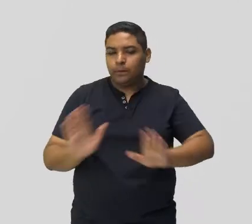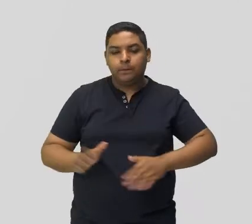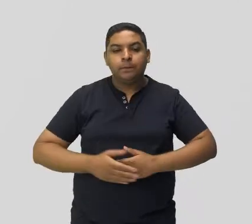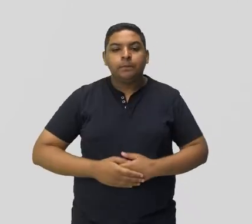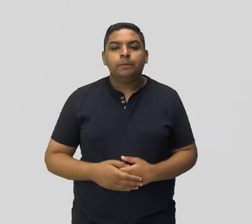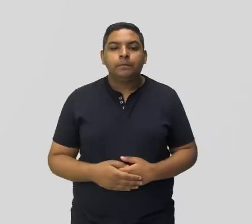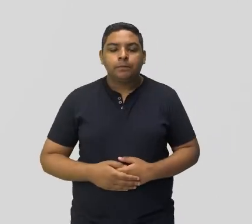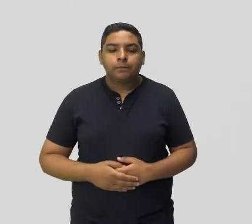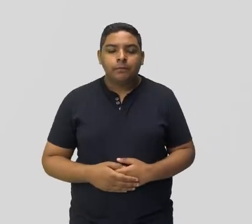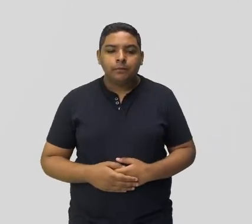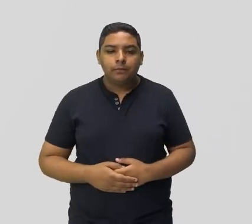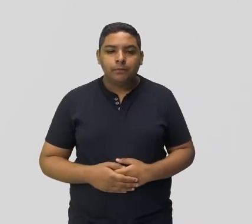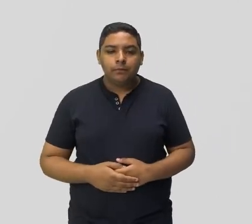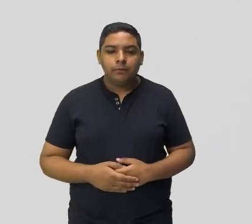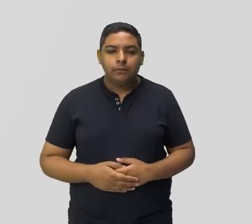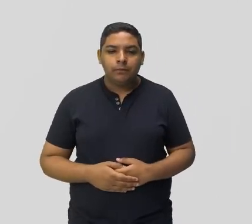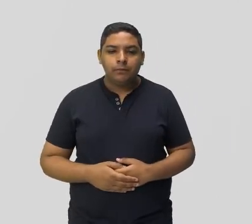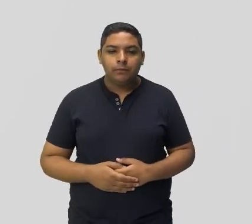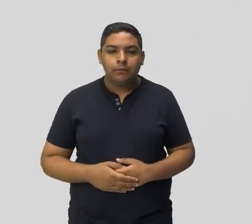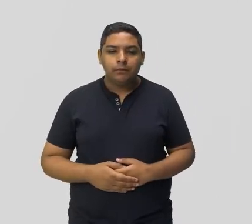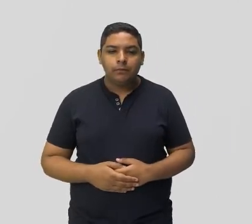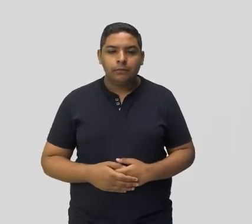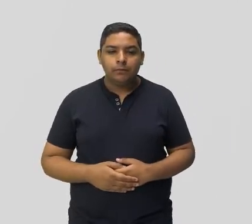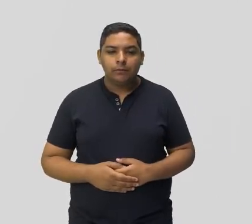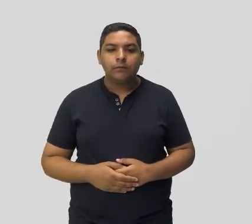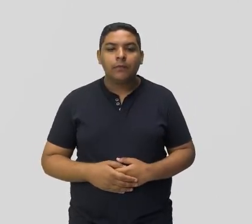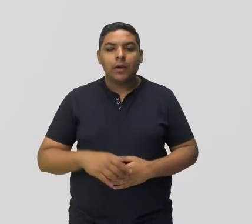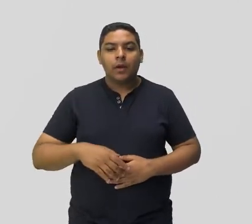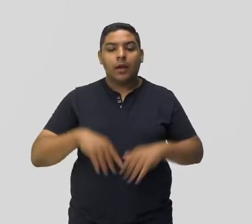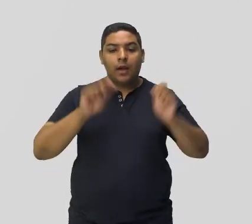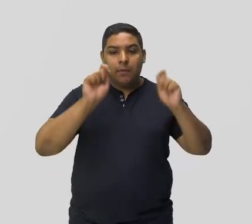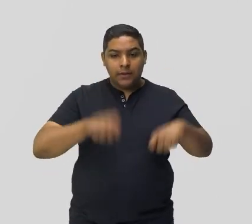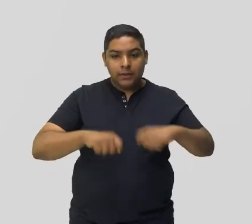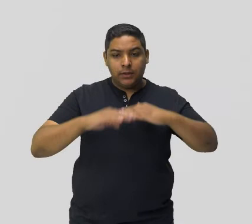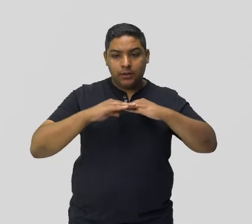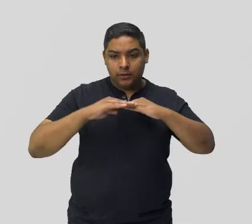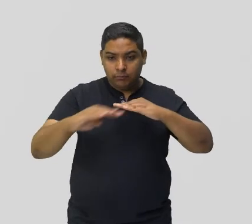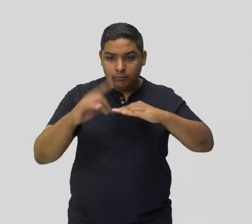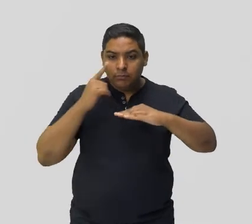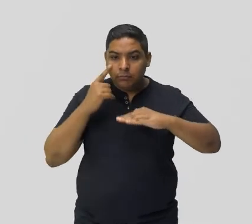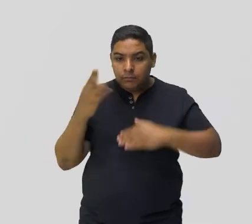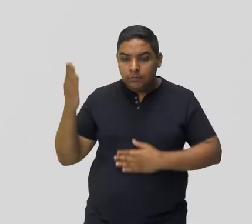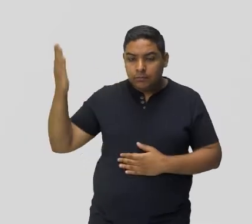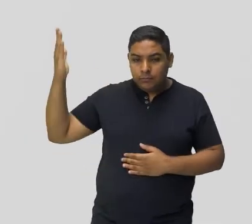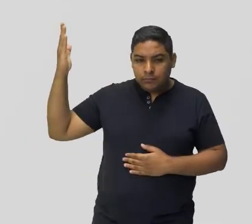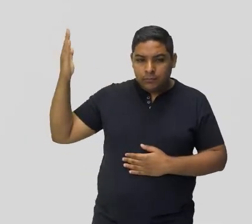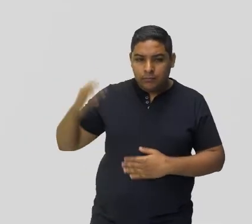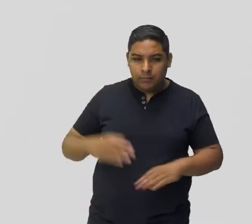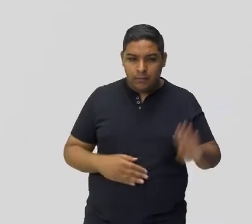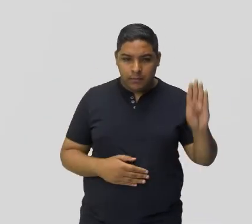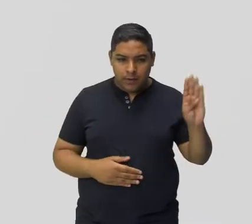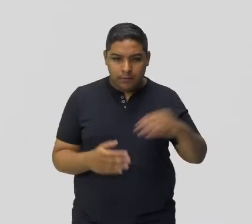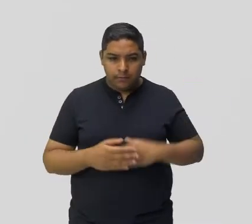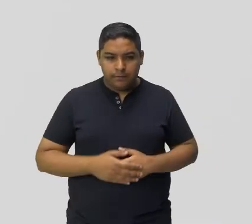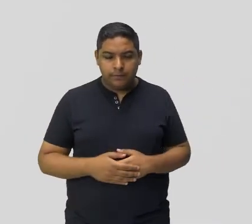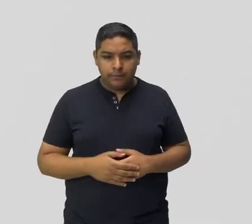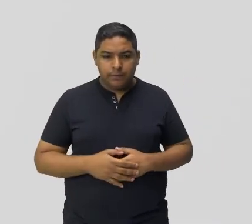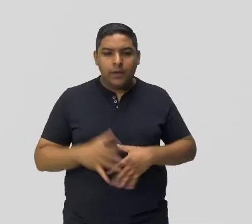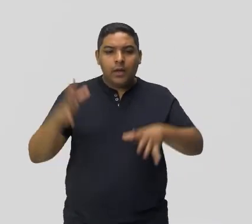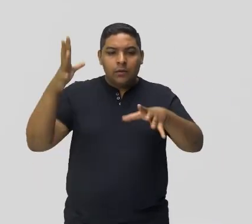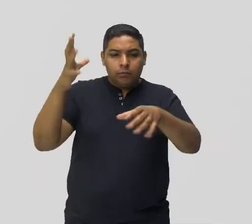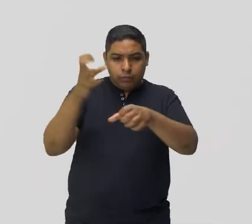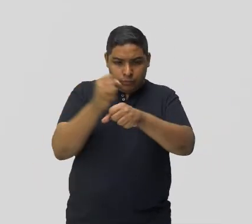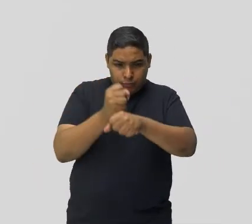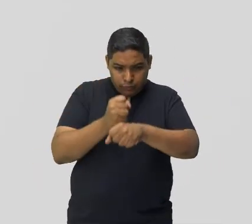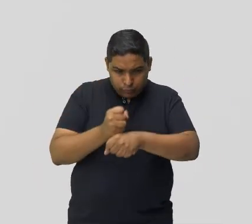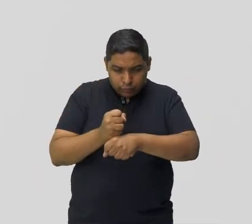então. O que ele quer? Olha, a capacitância equivalente, na letra A. Na letra B, ele quer a carga acumulada.